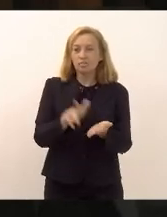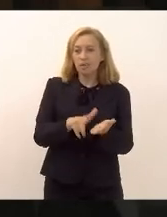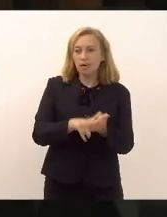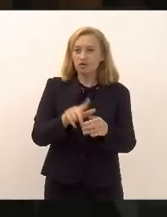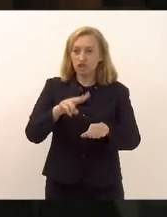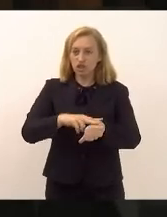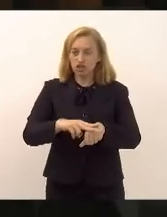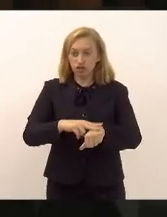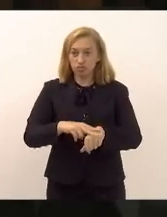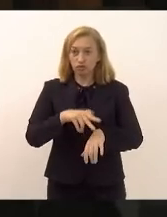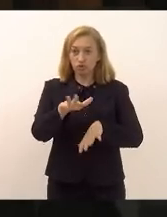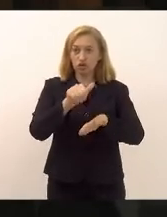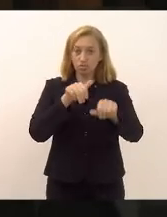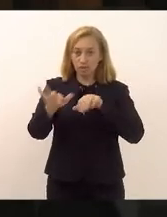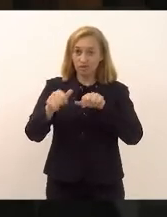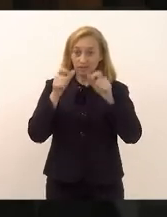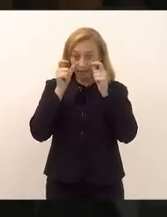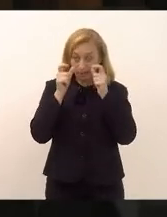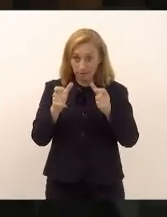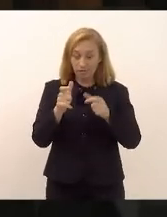Então, eu estou chamando a atenção,